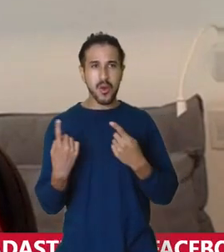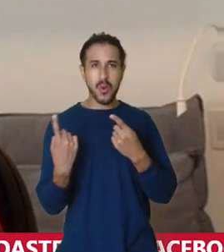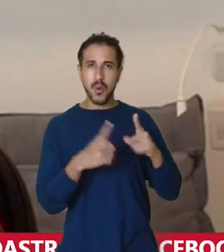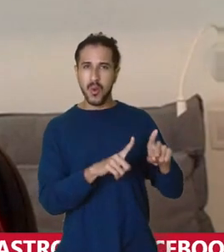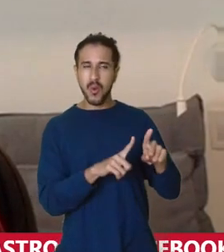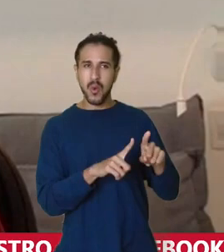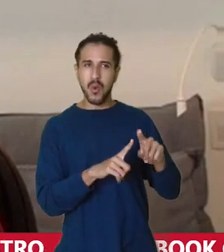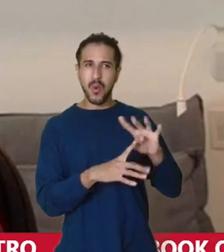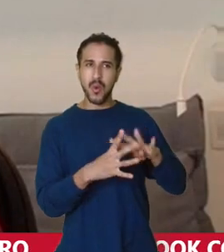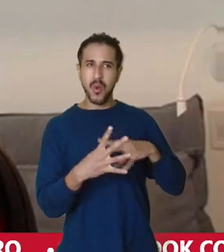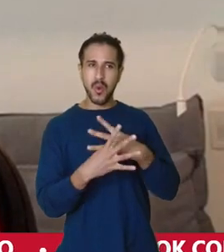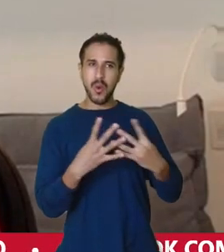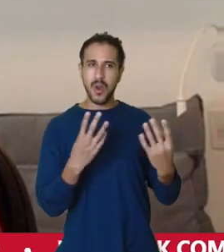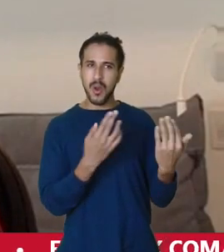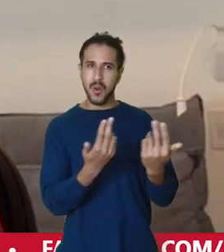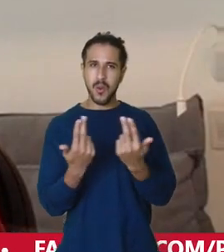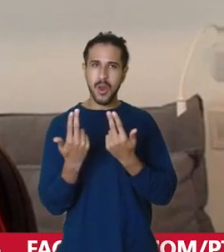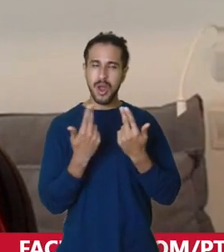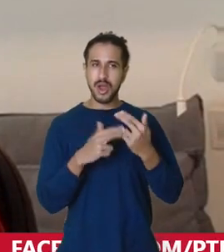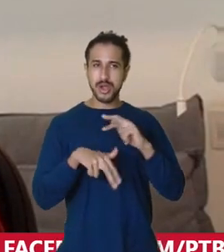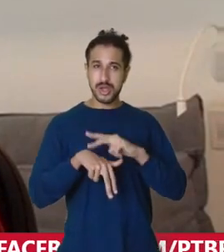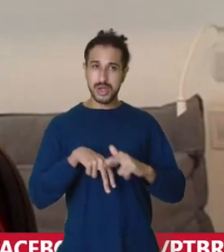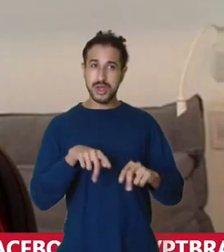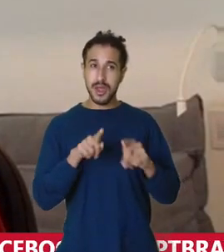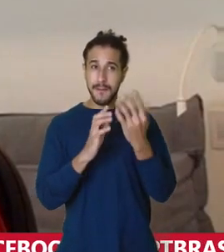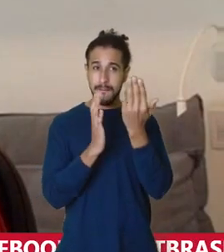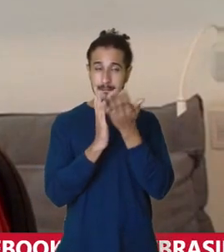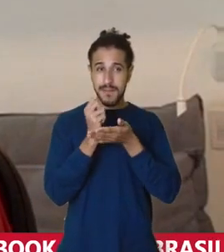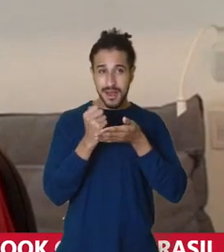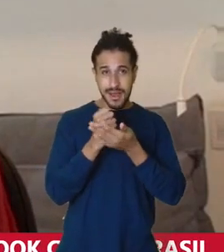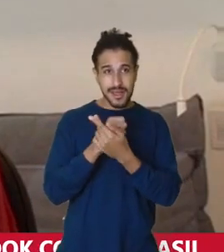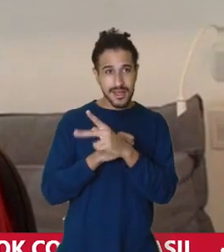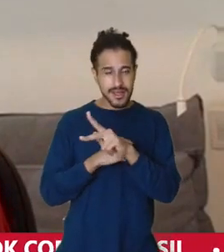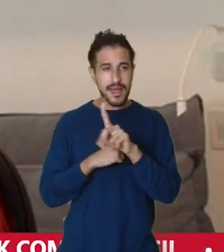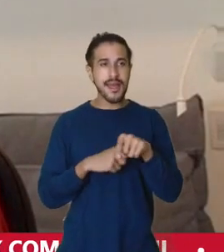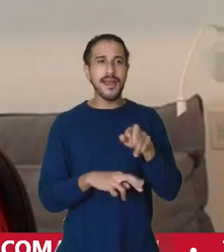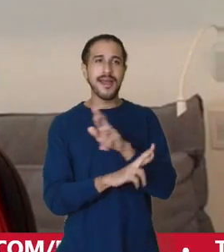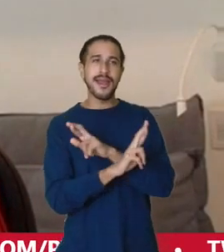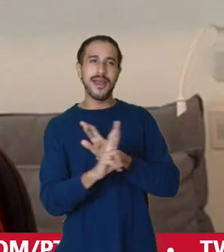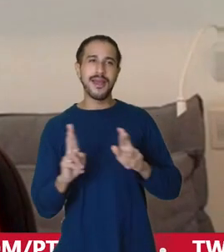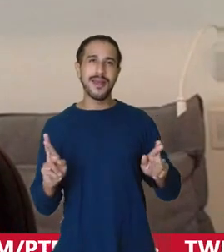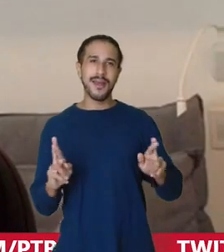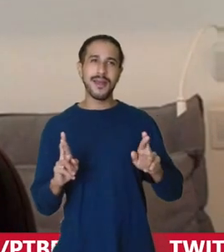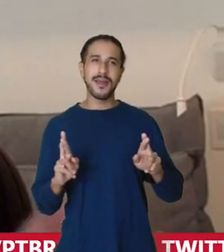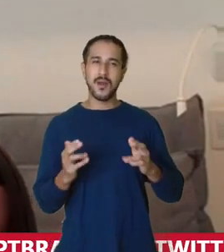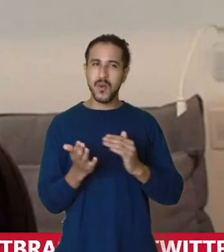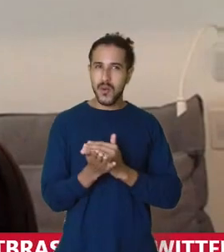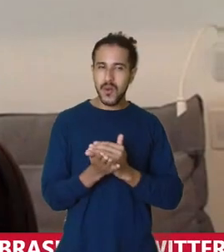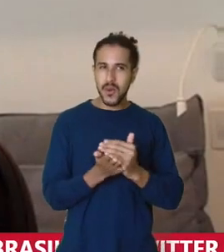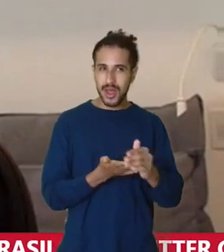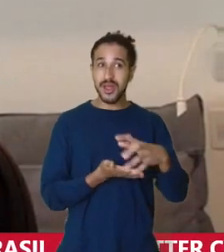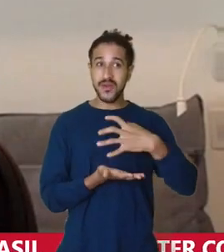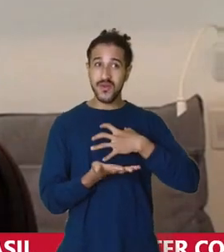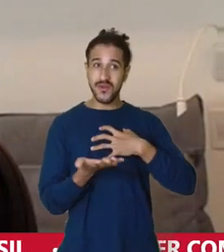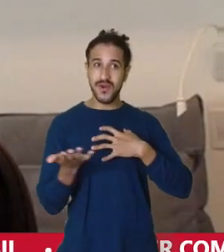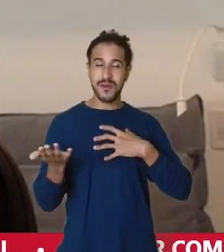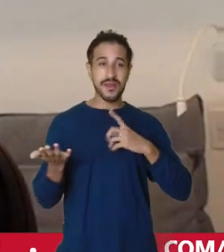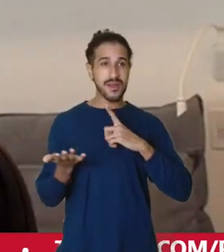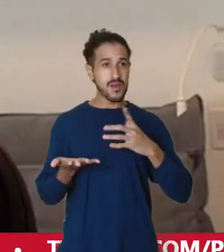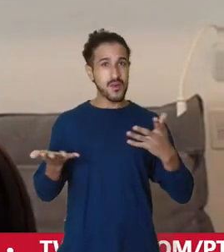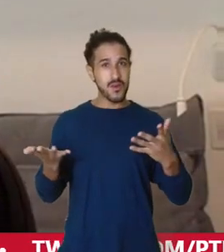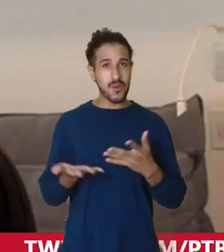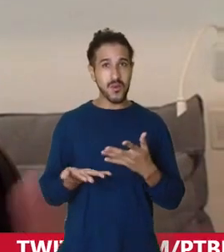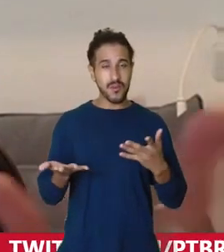a agenda da igualdade de gênero e os seus fundamentos são reações que se iniciaram nessa forma que elas têm